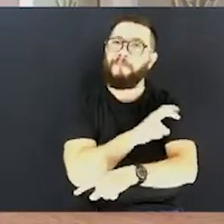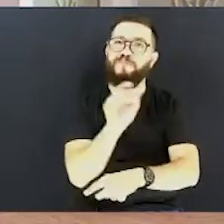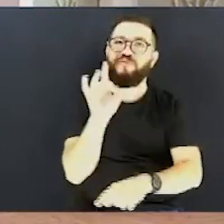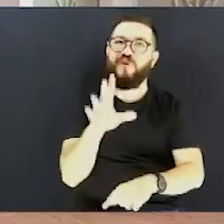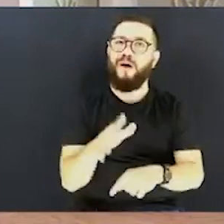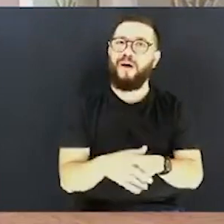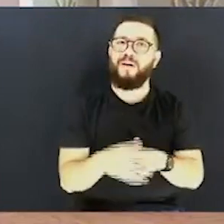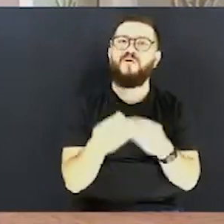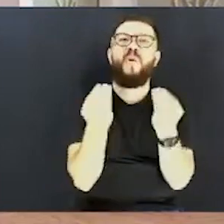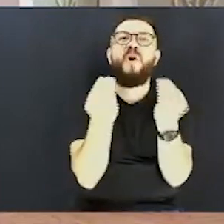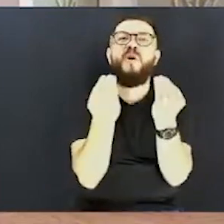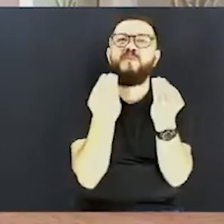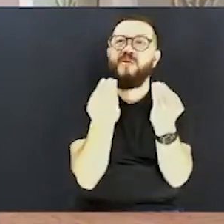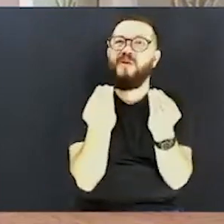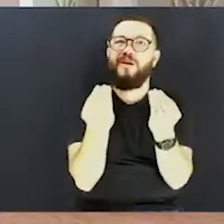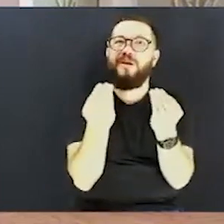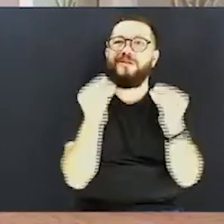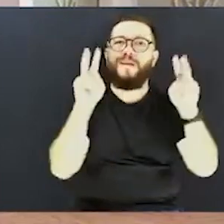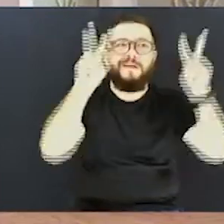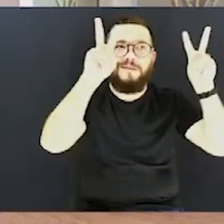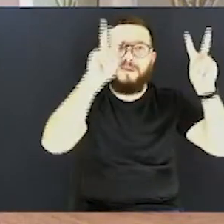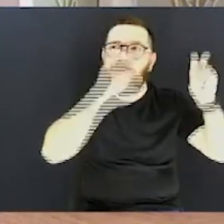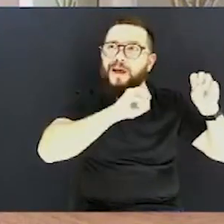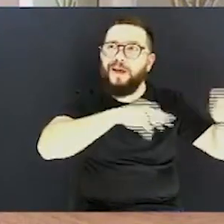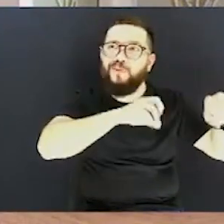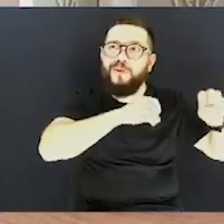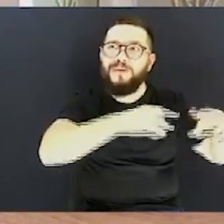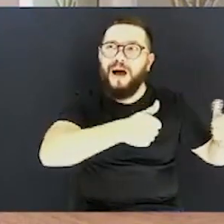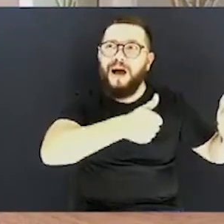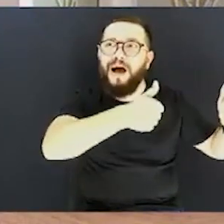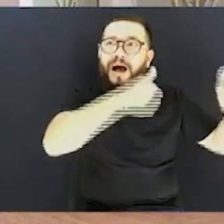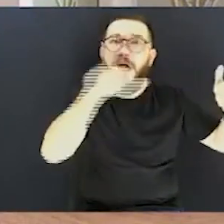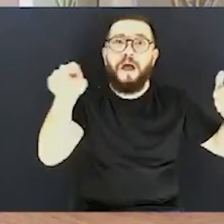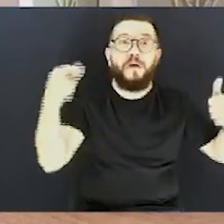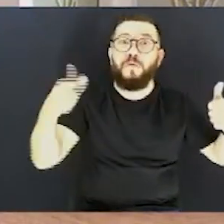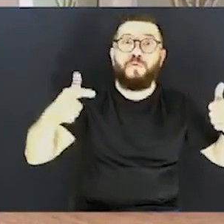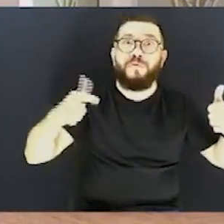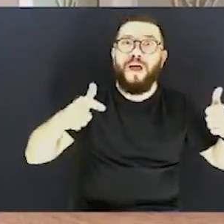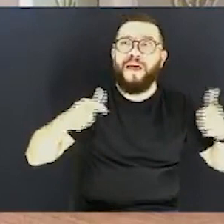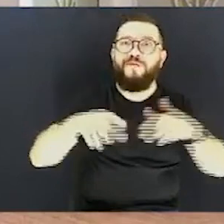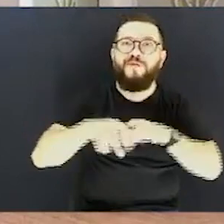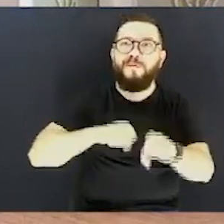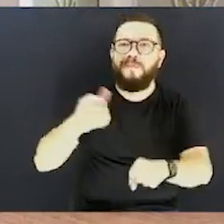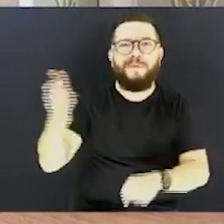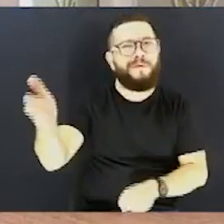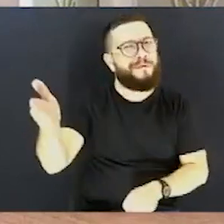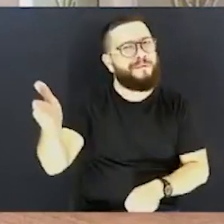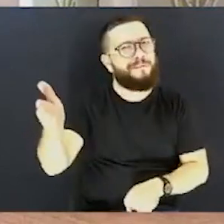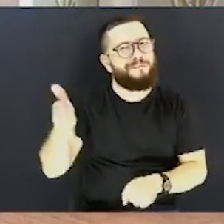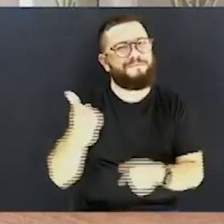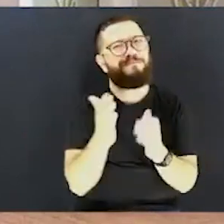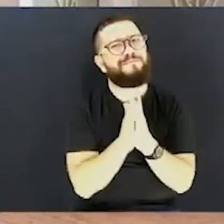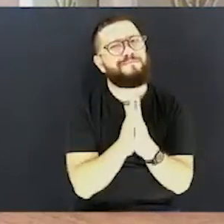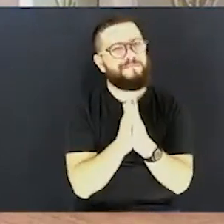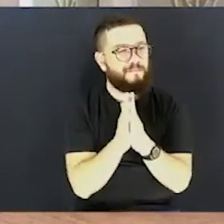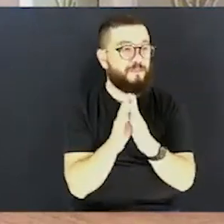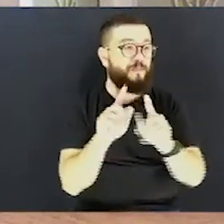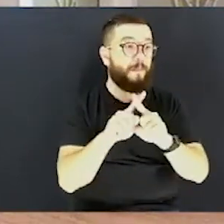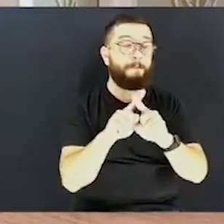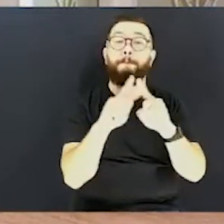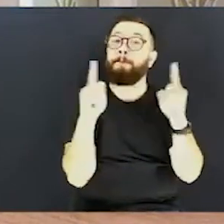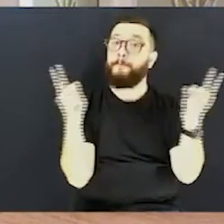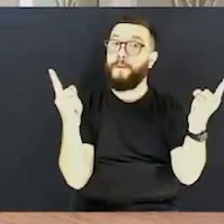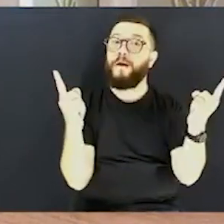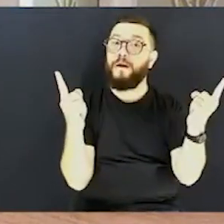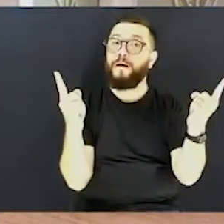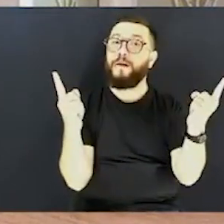educação se ele próprio não tem essa educação? Então, eu peço encarecidamente, primeiro, dar os parabéns novamente a todos